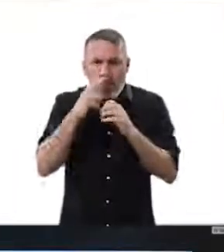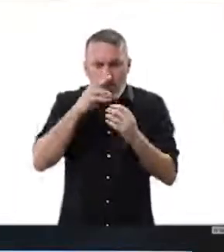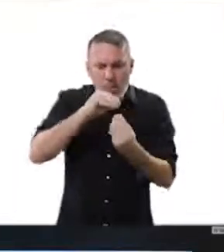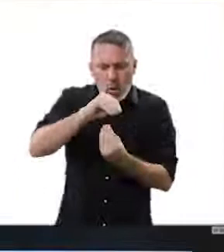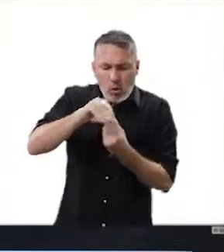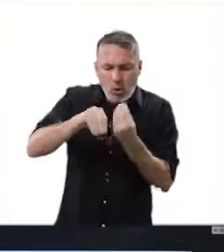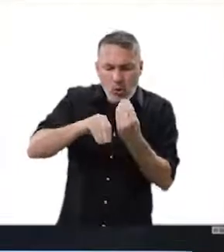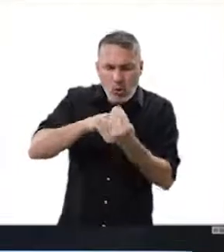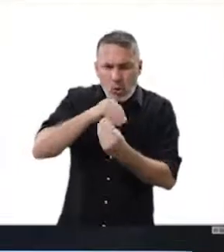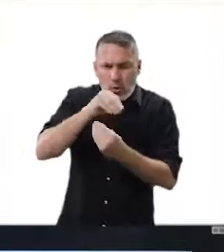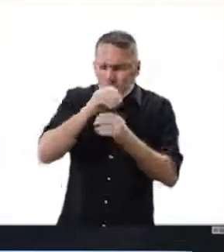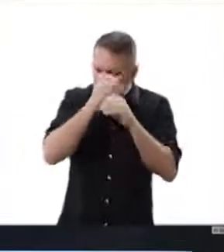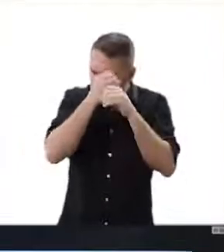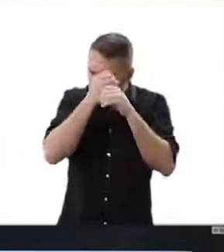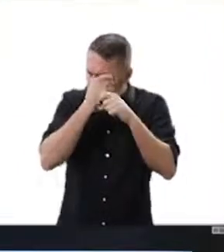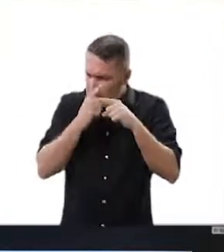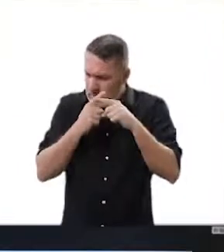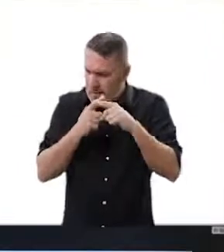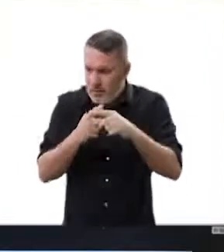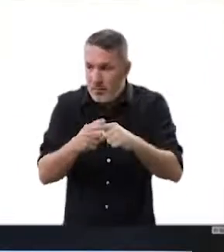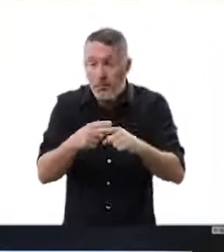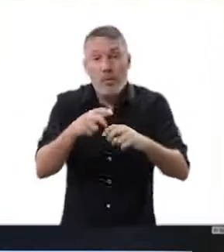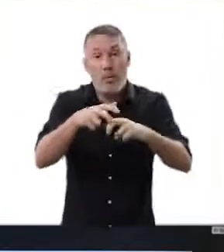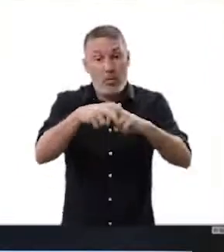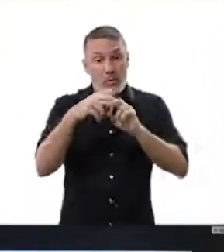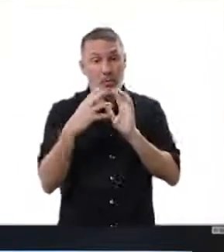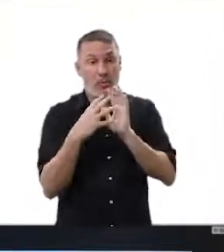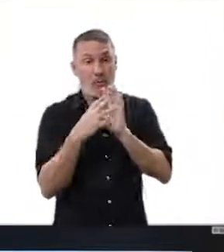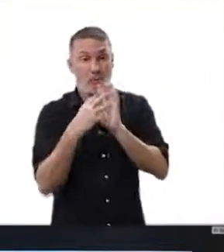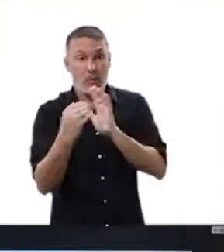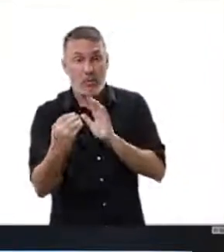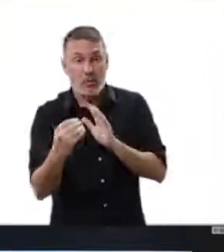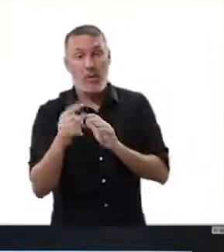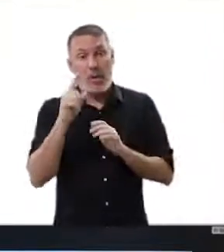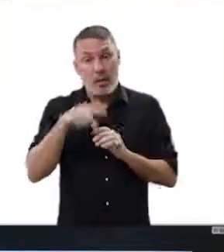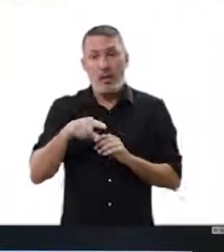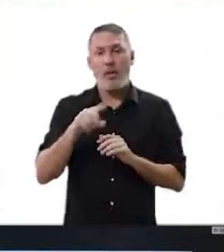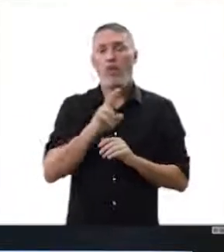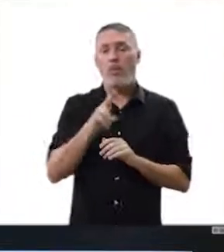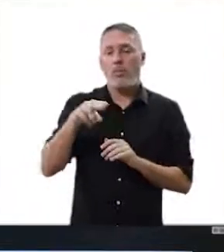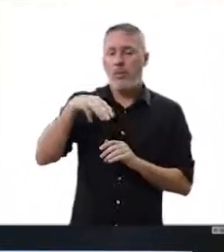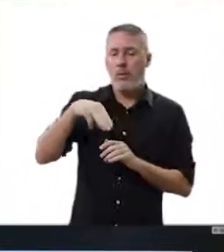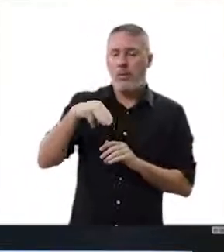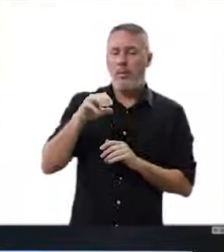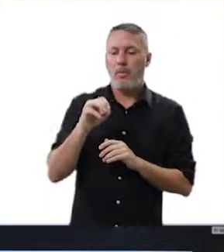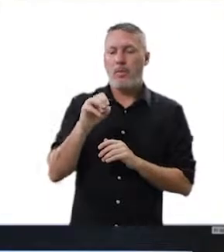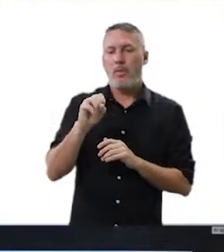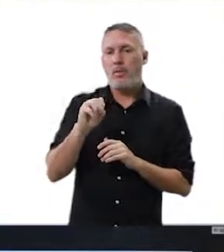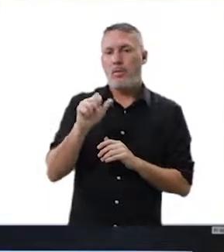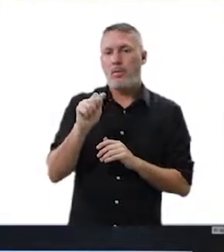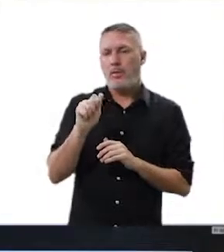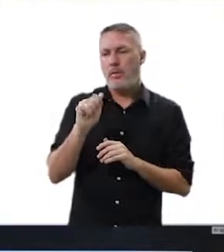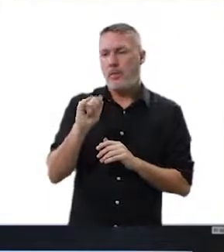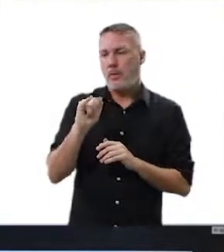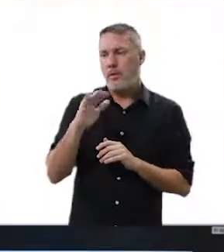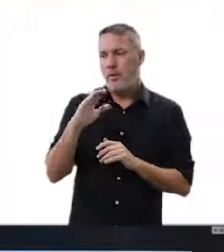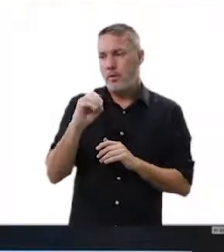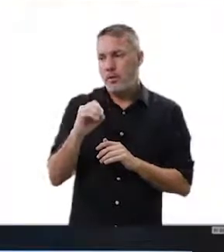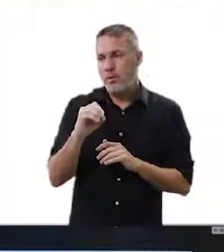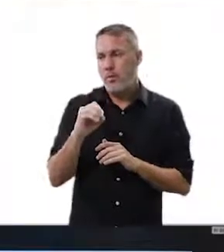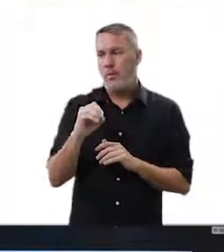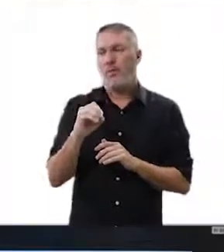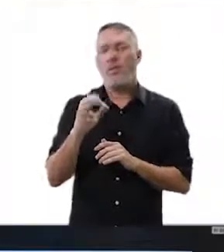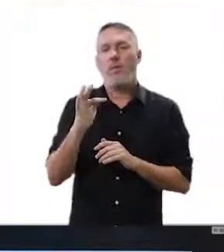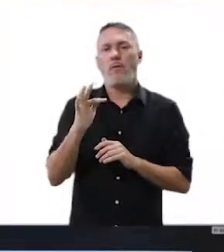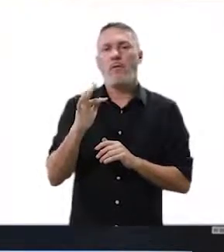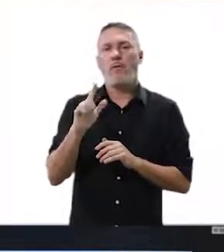mosaico fluido, porque ele tem uma certa fluidez, ele não é líquido e também não é totalmente sólido, ele tem